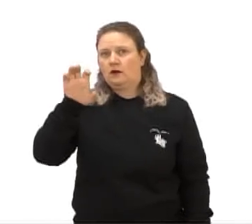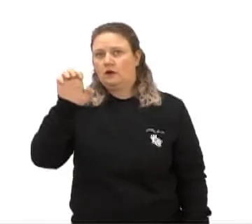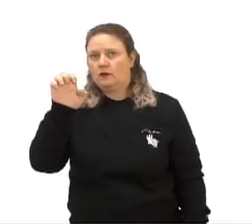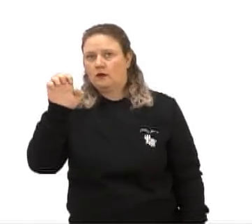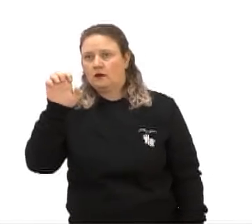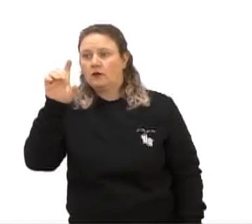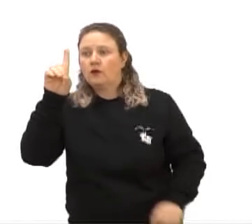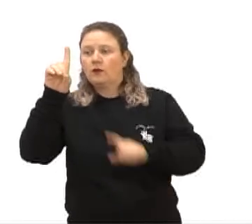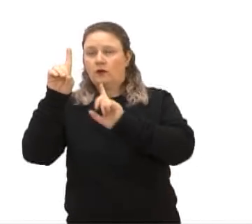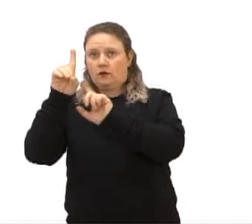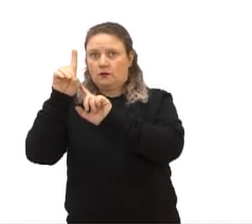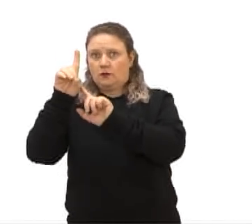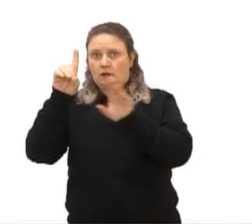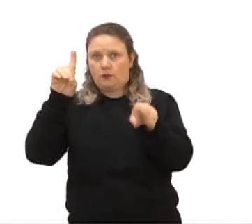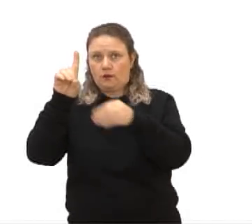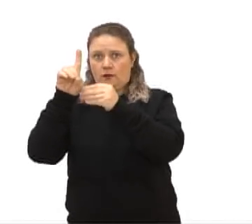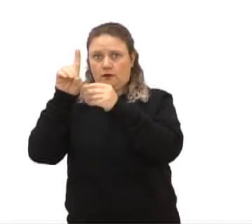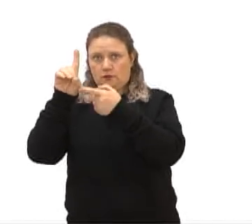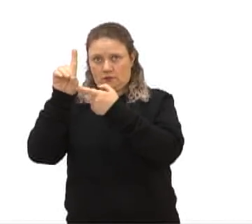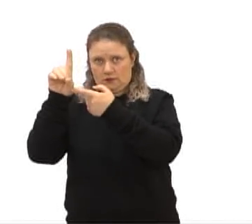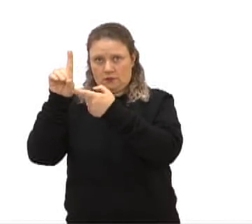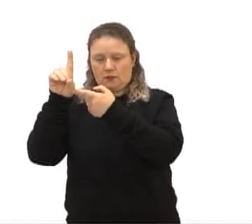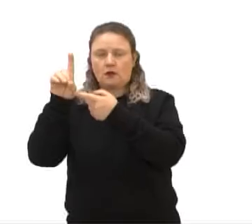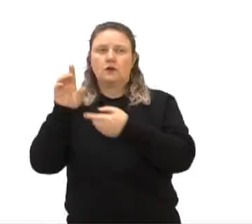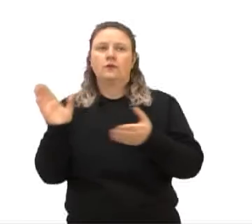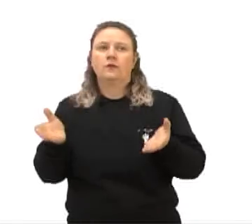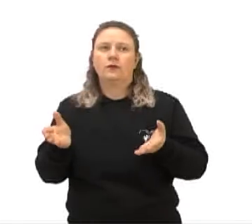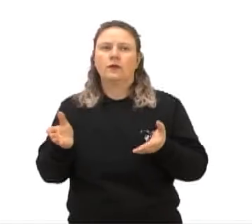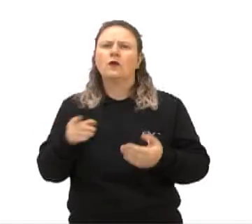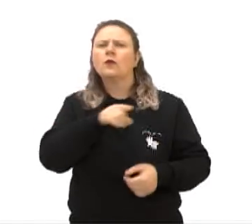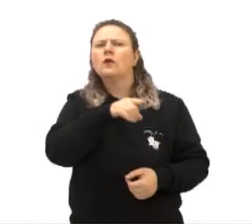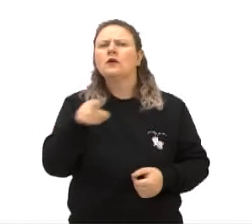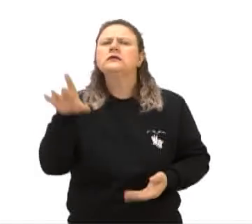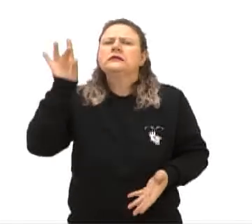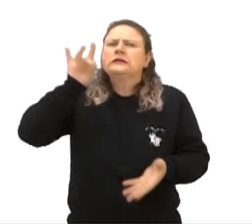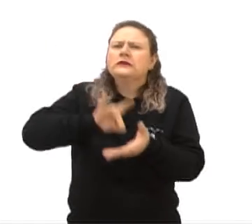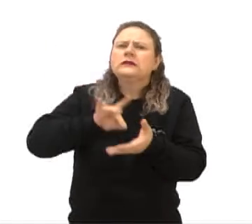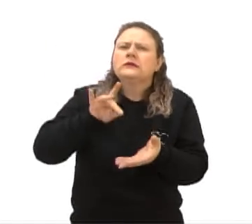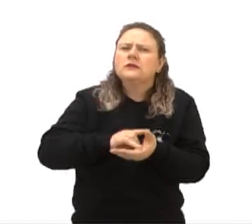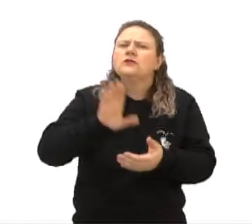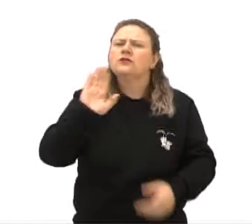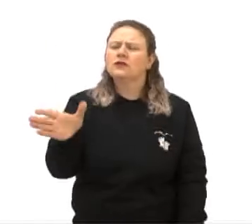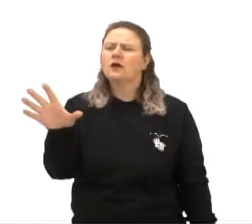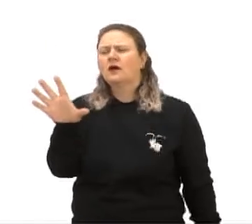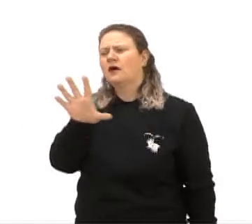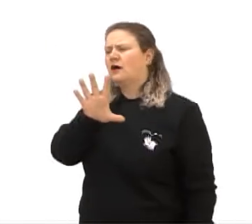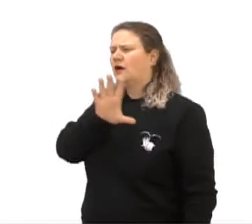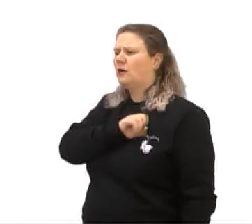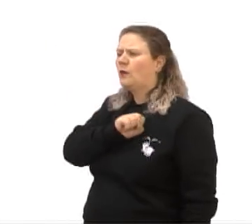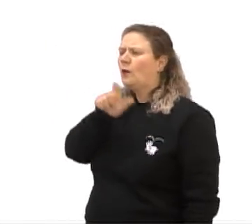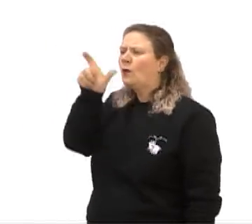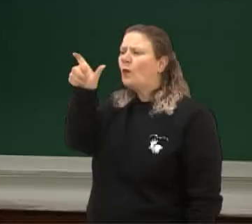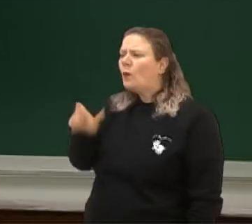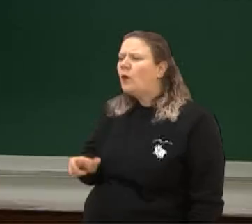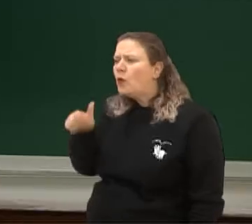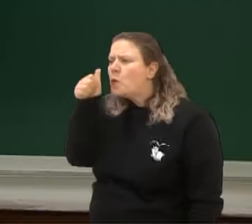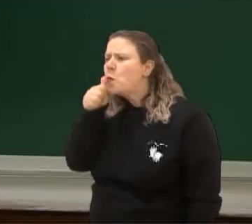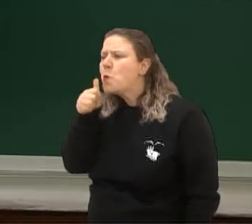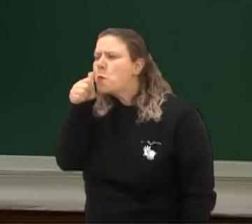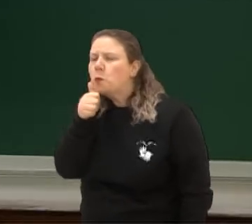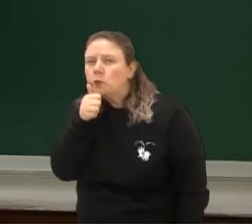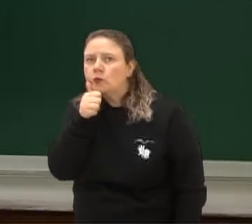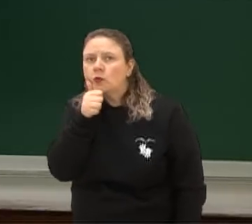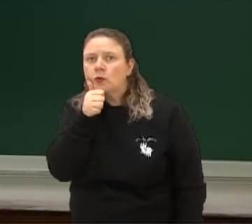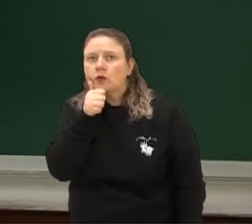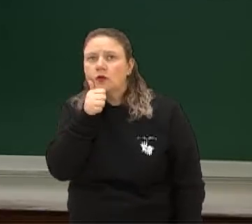só acrescentar o de lá no final. Então, você realmente já amou uma mulher? É o título da música. E daí